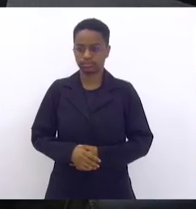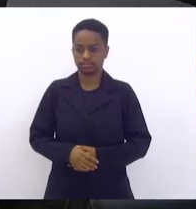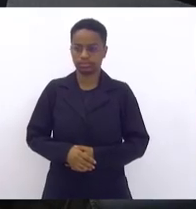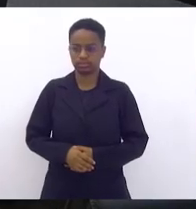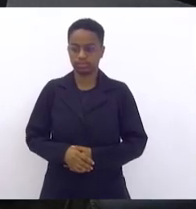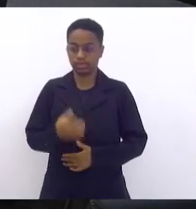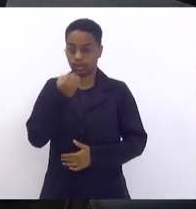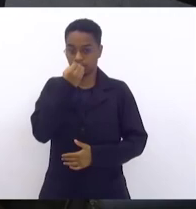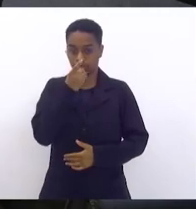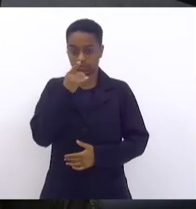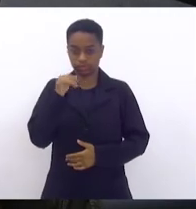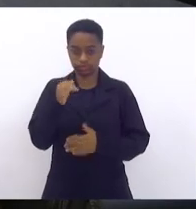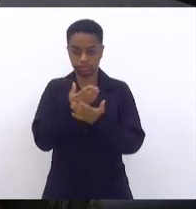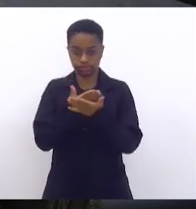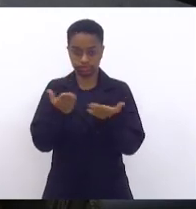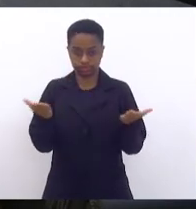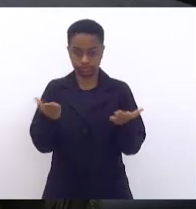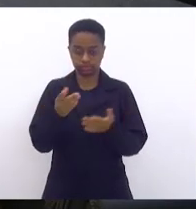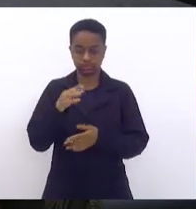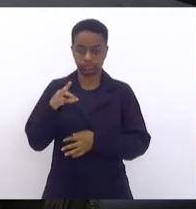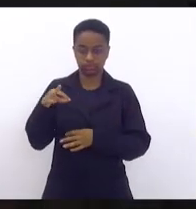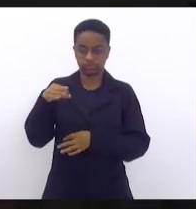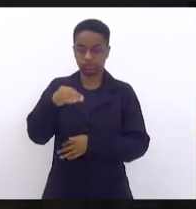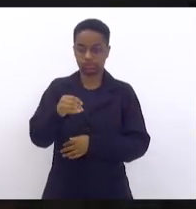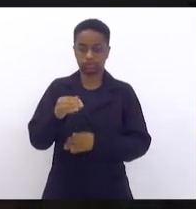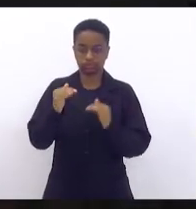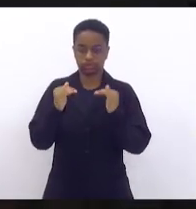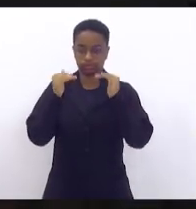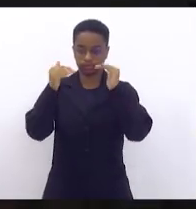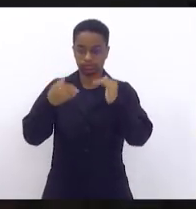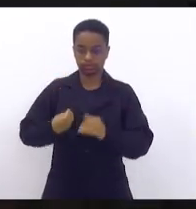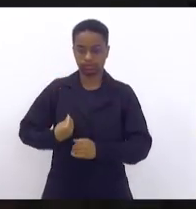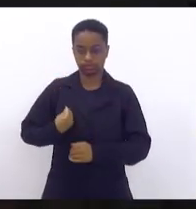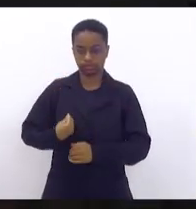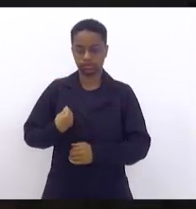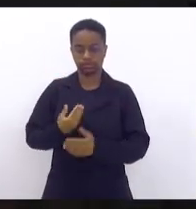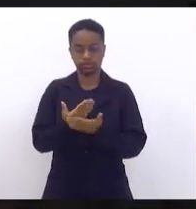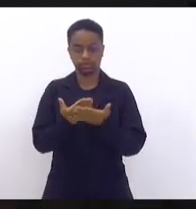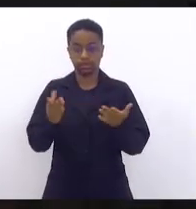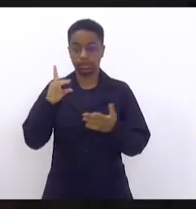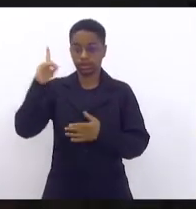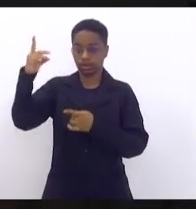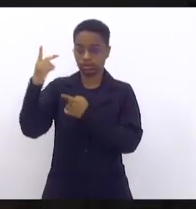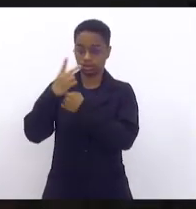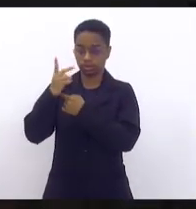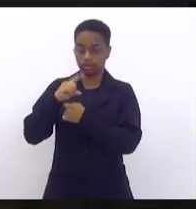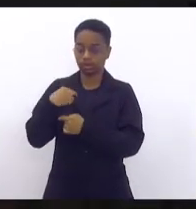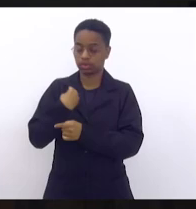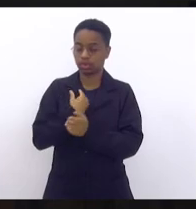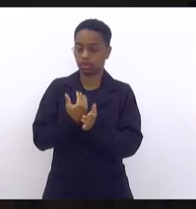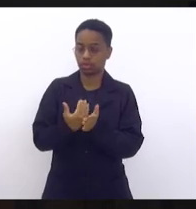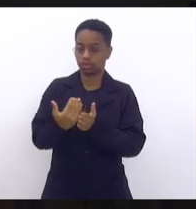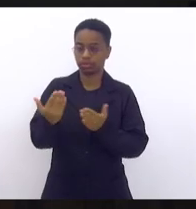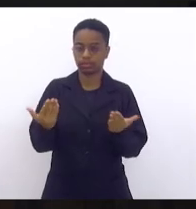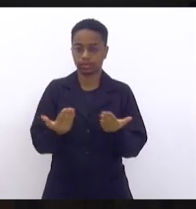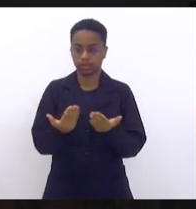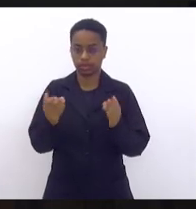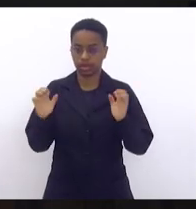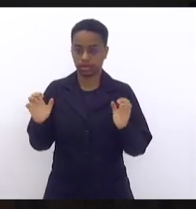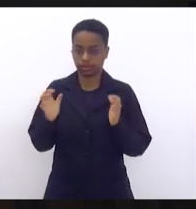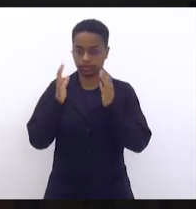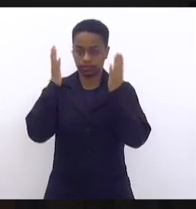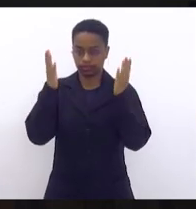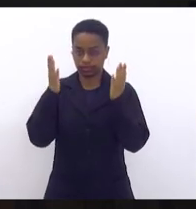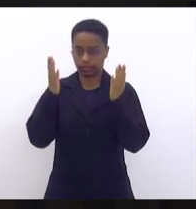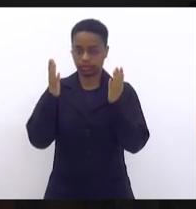bom dia a todos e todos autoridades presentes senhoras e senhores sobre a proteção de Deus daremos início ao evento